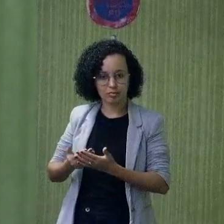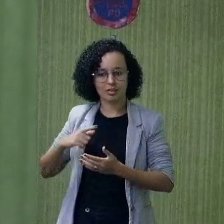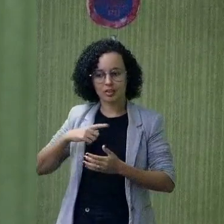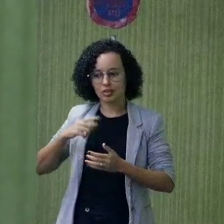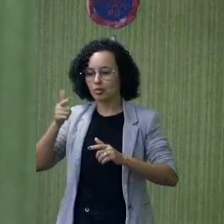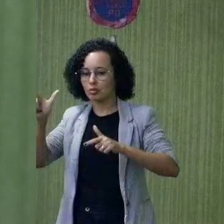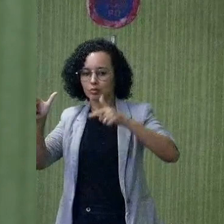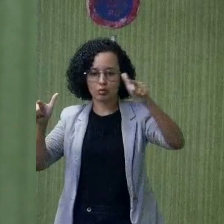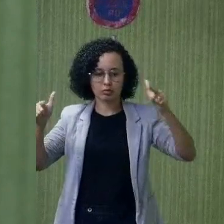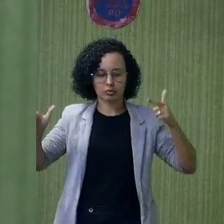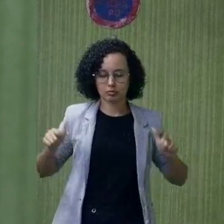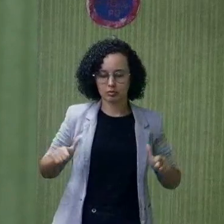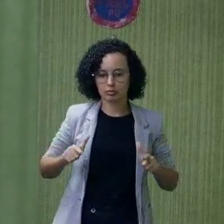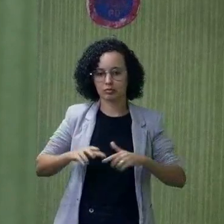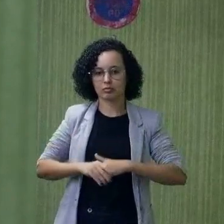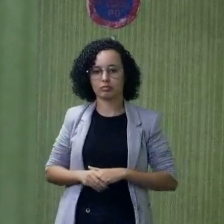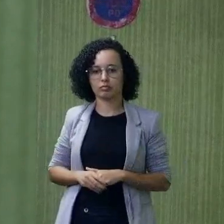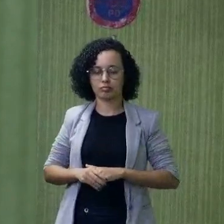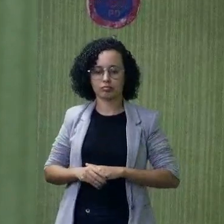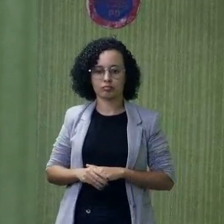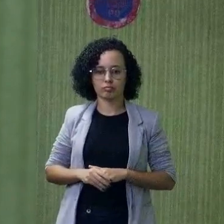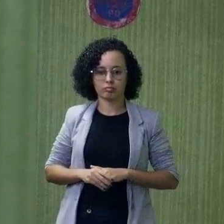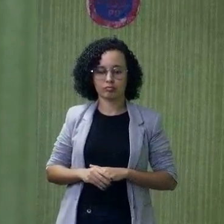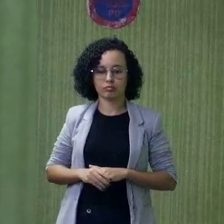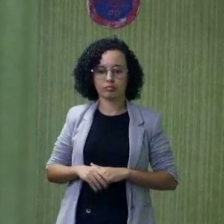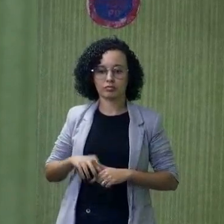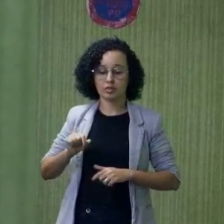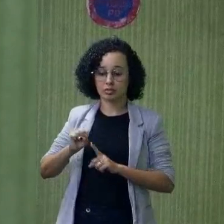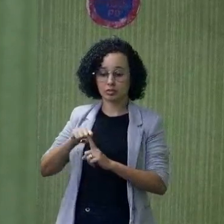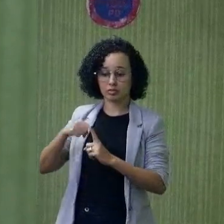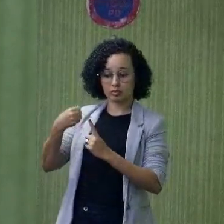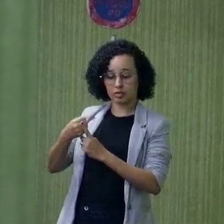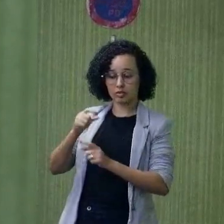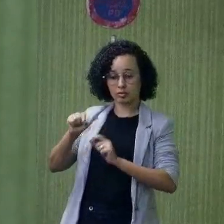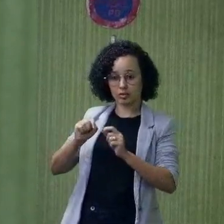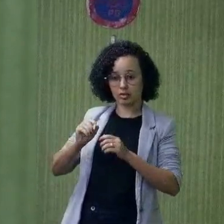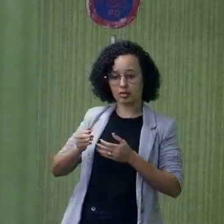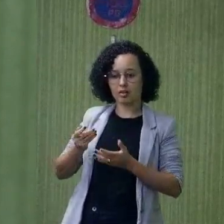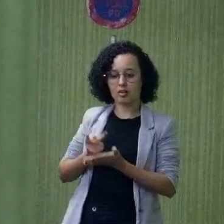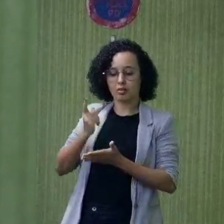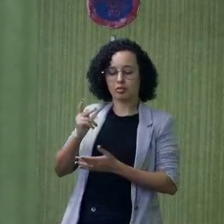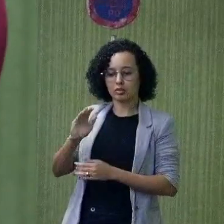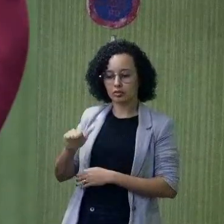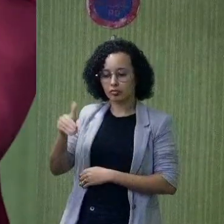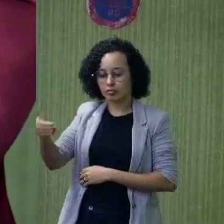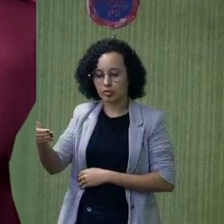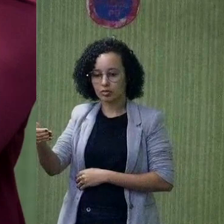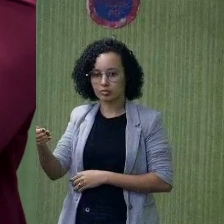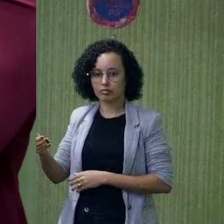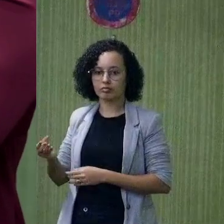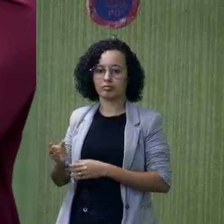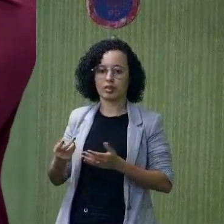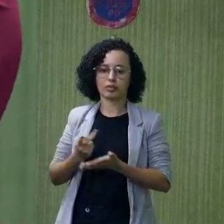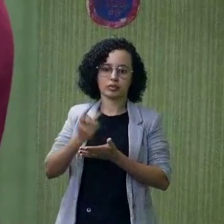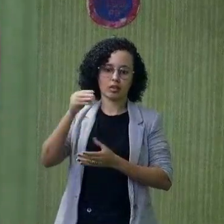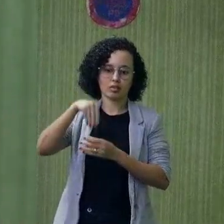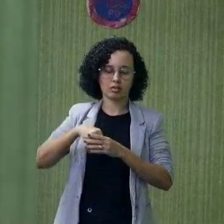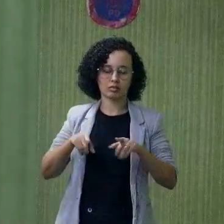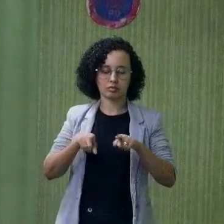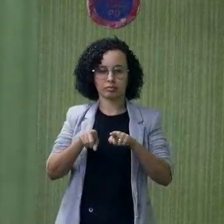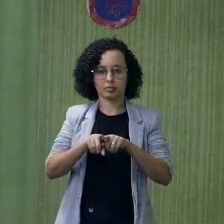abrigos refletem o que tem na sociedade então o que acontece aqui fora também foi para dentro desses